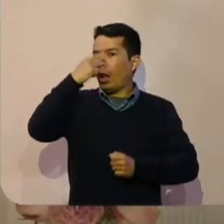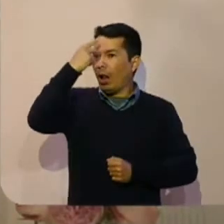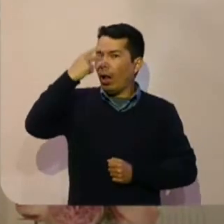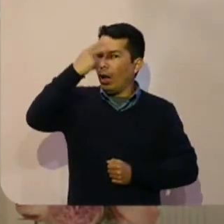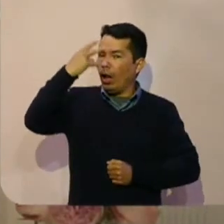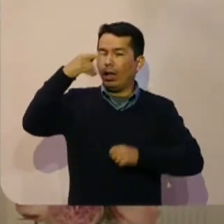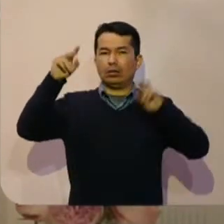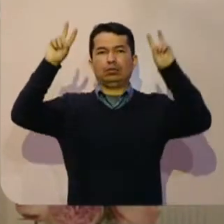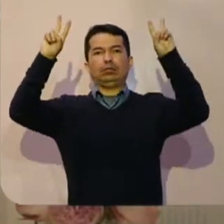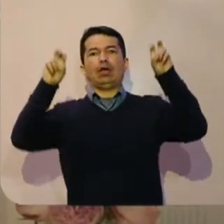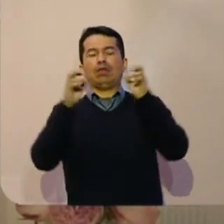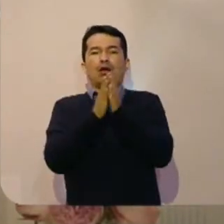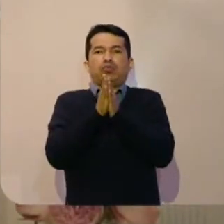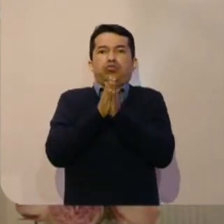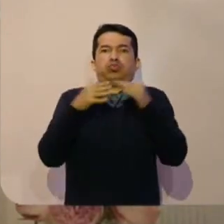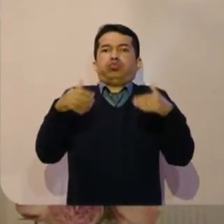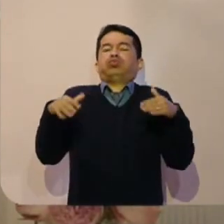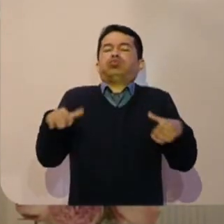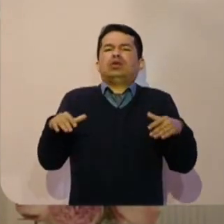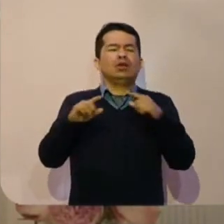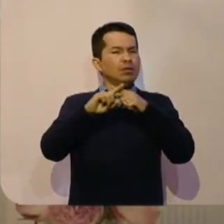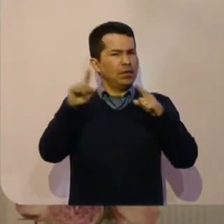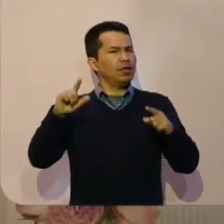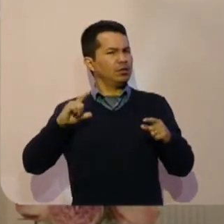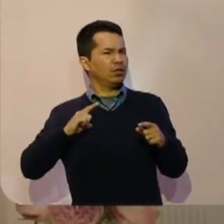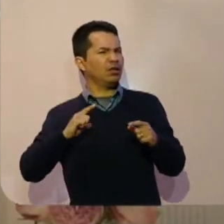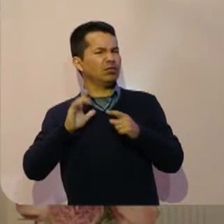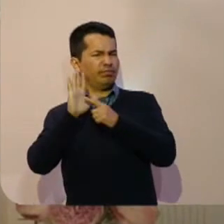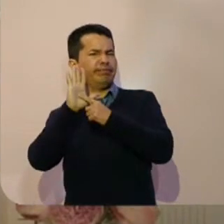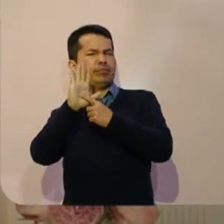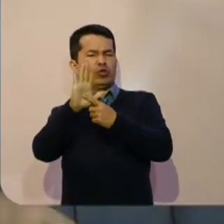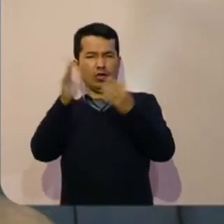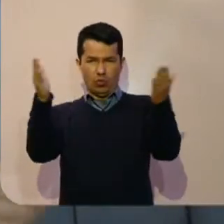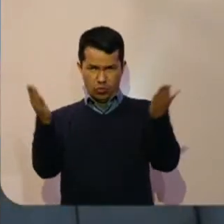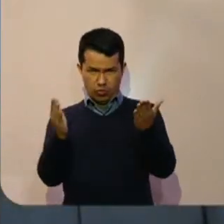Primeiro texto que eu queria destacar, e talvez seja o mais